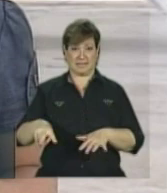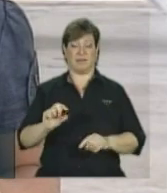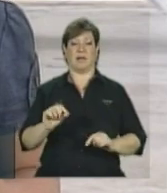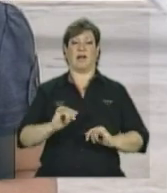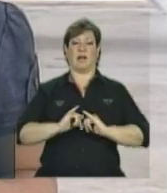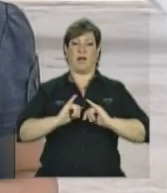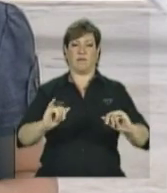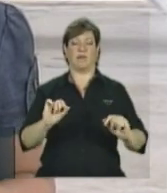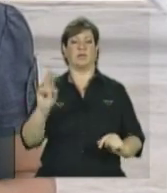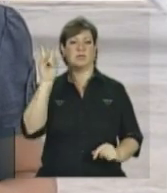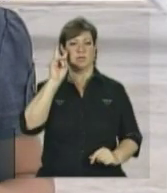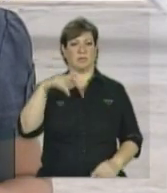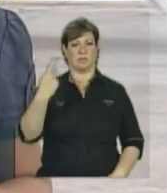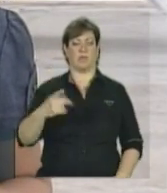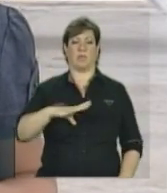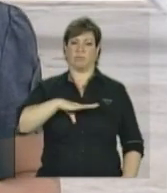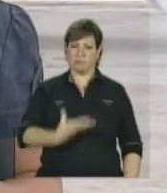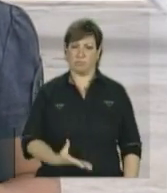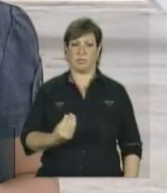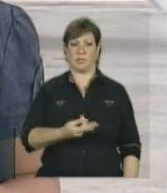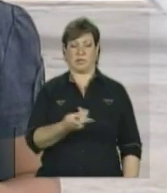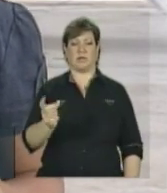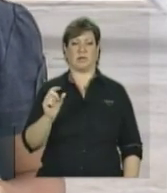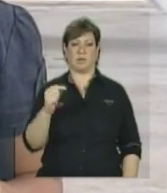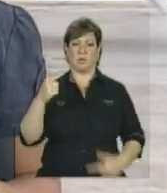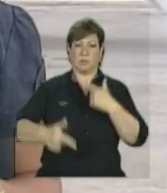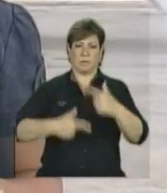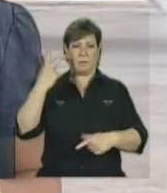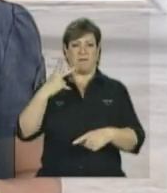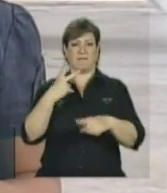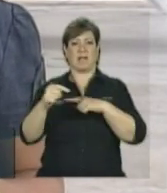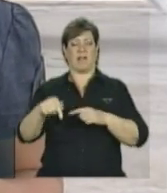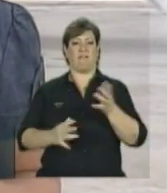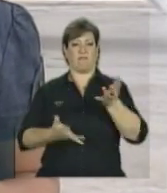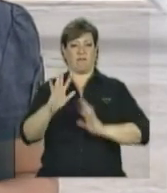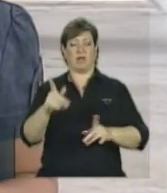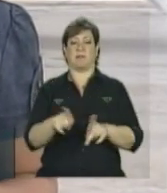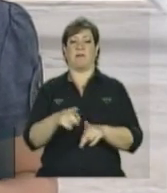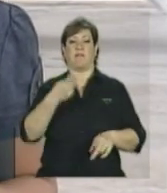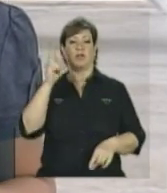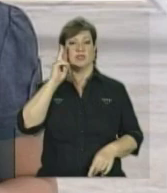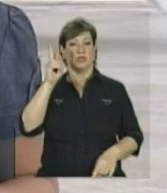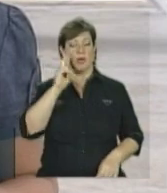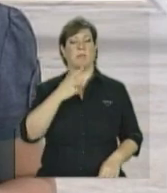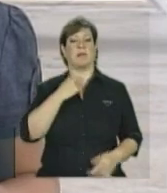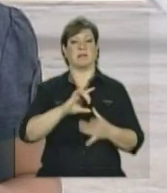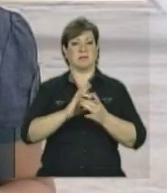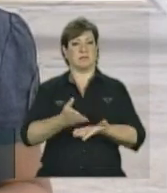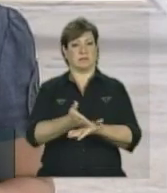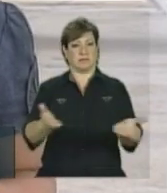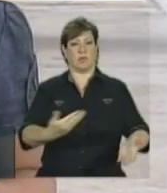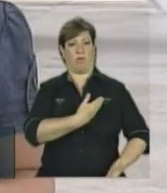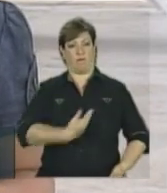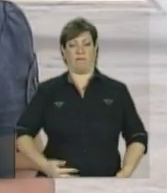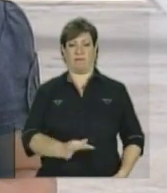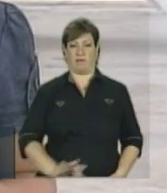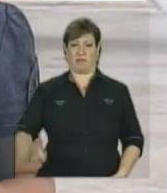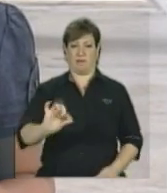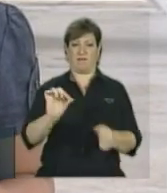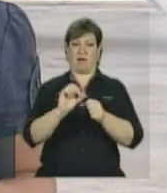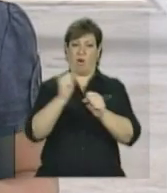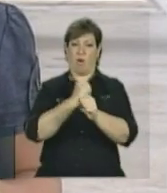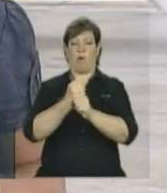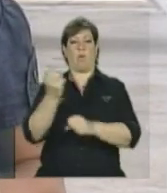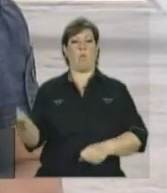o heroísmo desses militares no combate ao incêndio e falou ainda sobre a disposição do governo federal em reconstruir